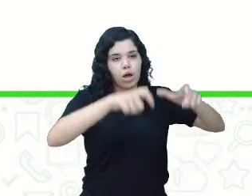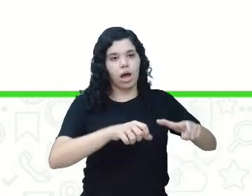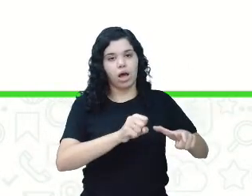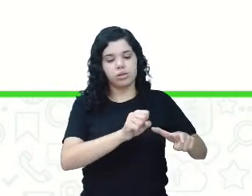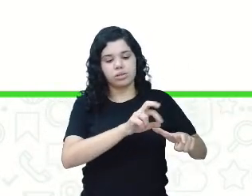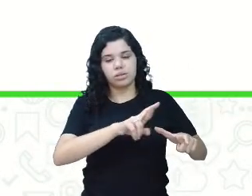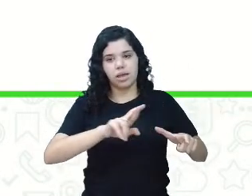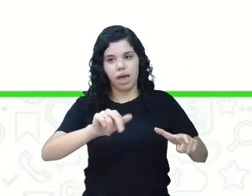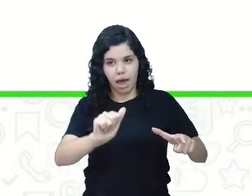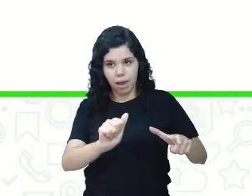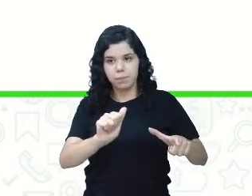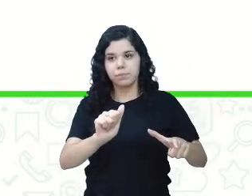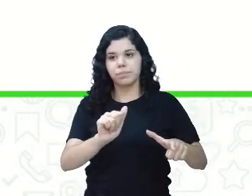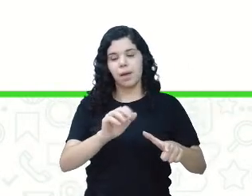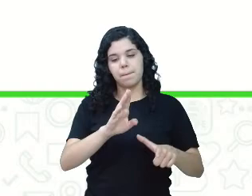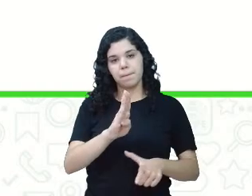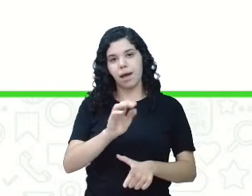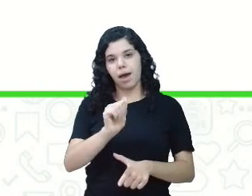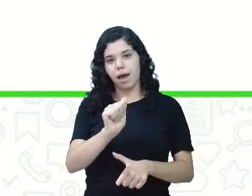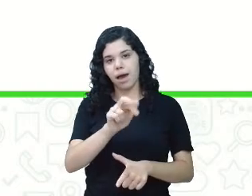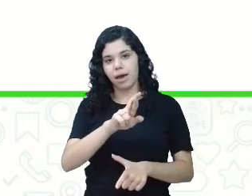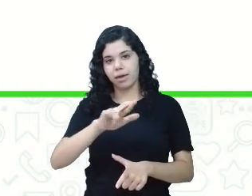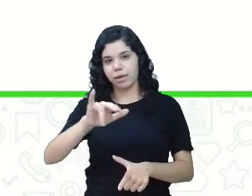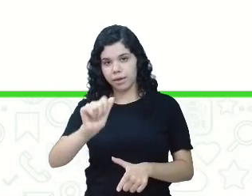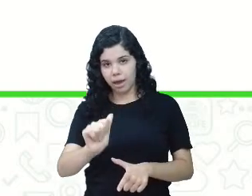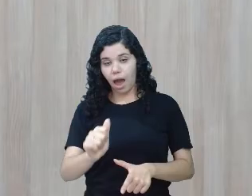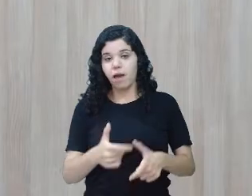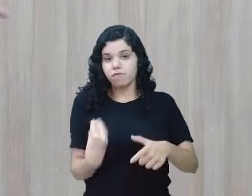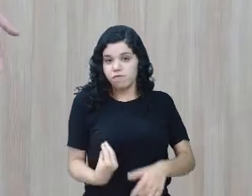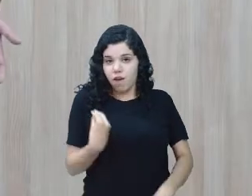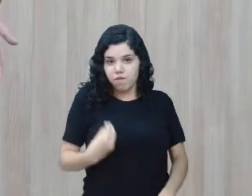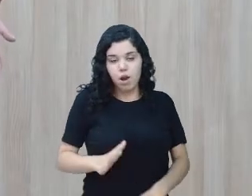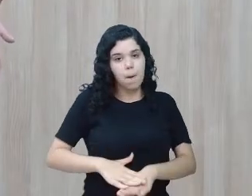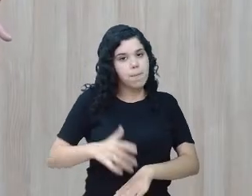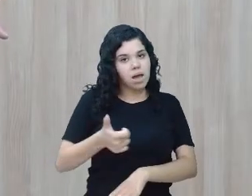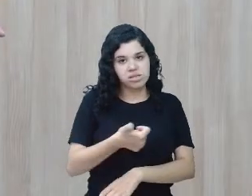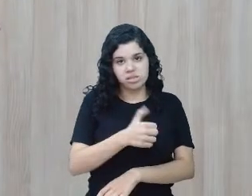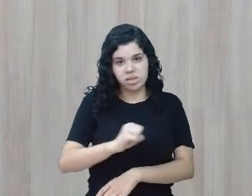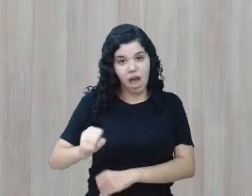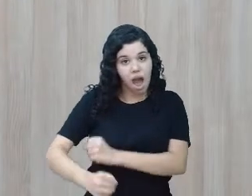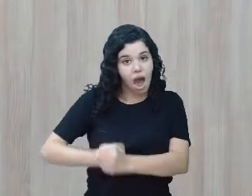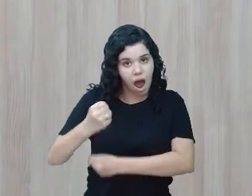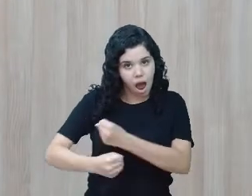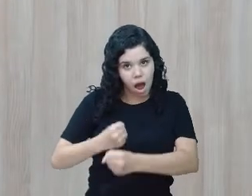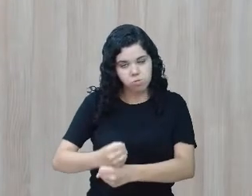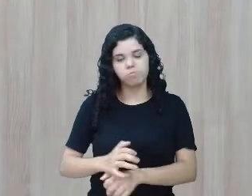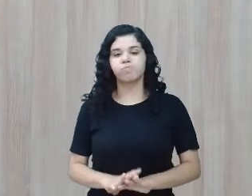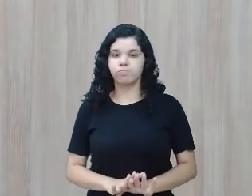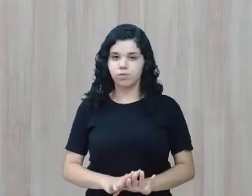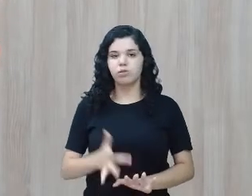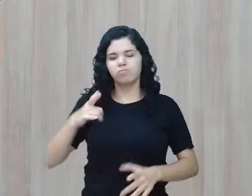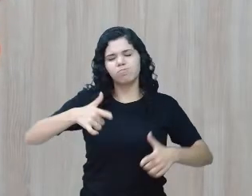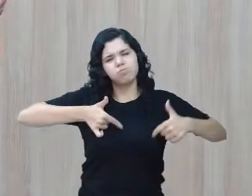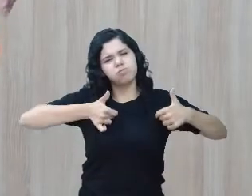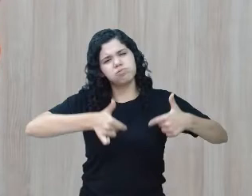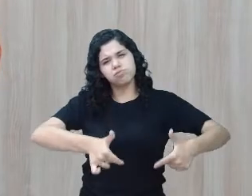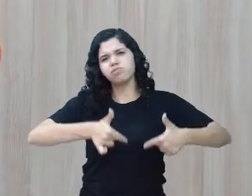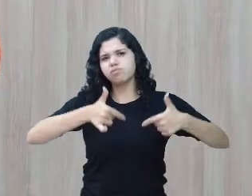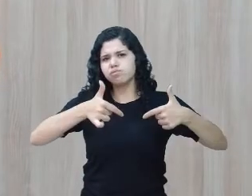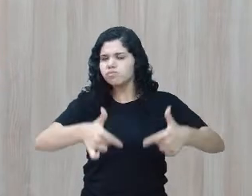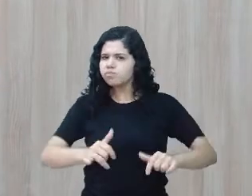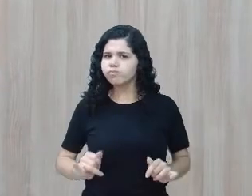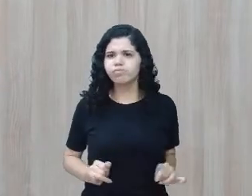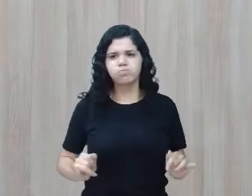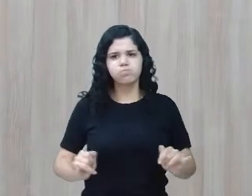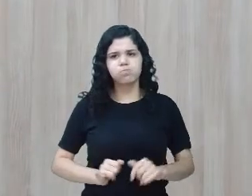de 100 anos. A luta era muito grande, as pessoas eram muitas que viviam nessa situação. E eles